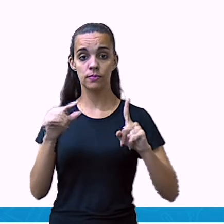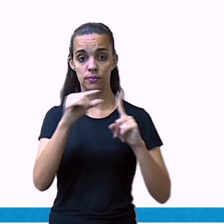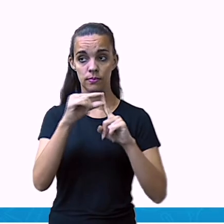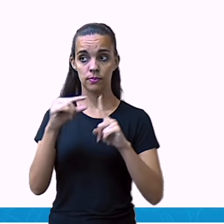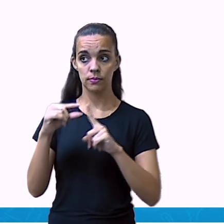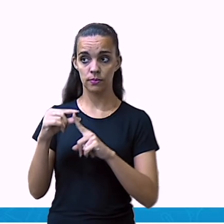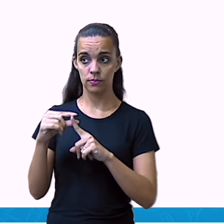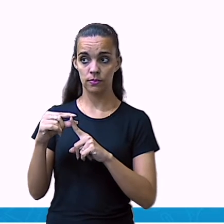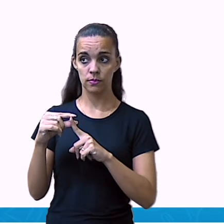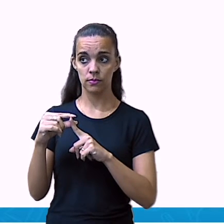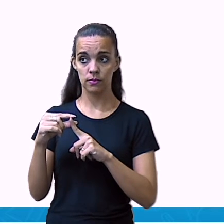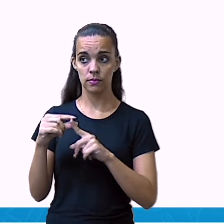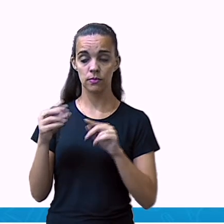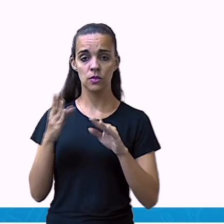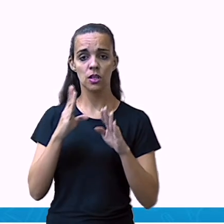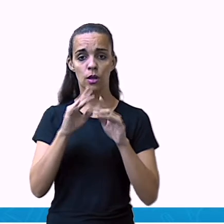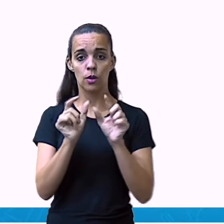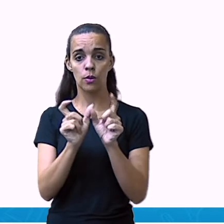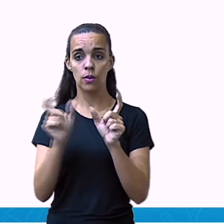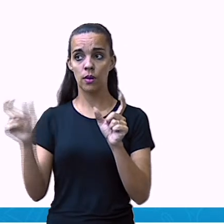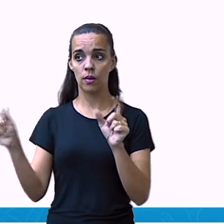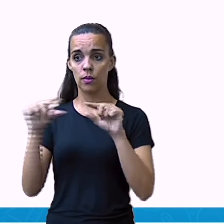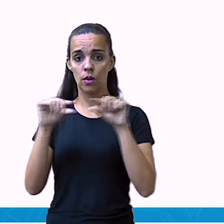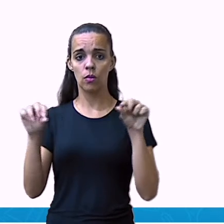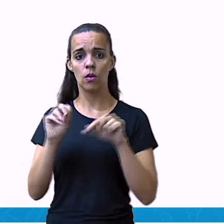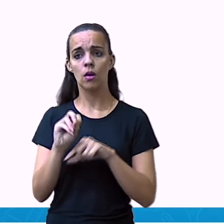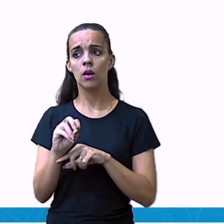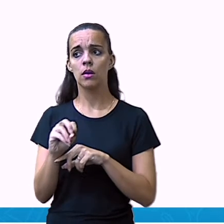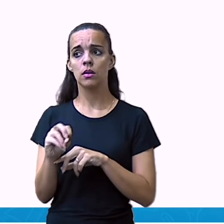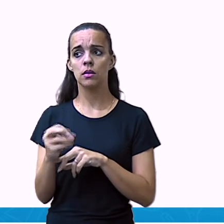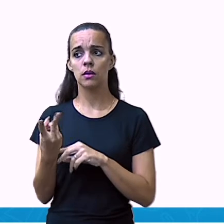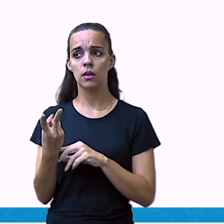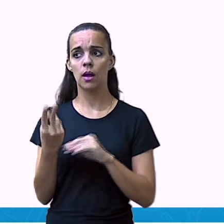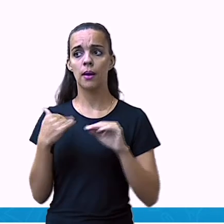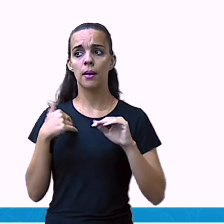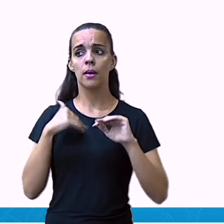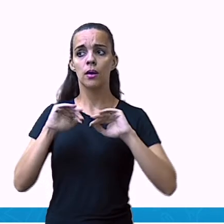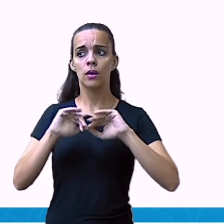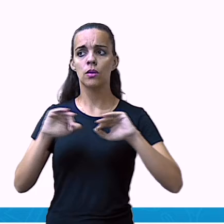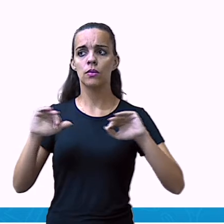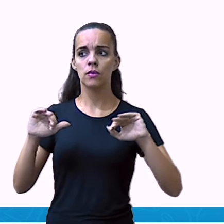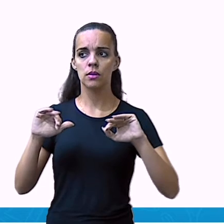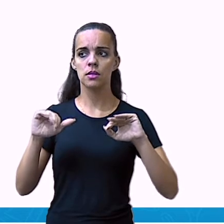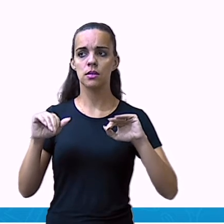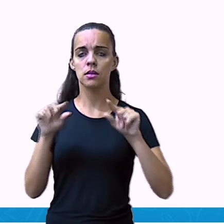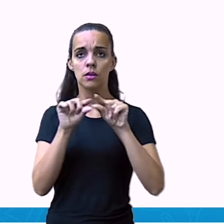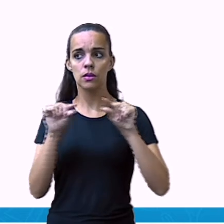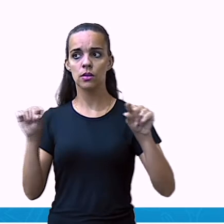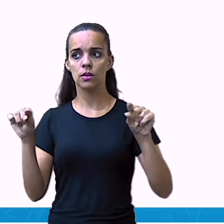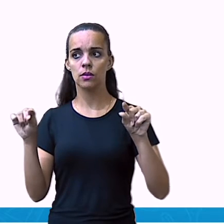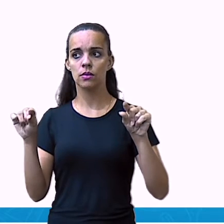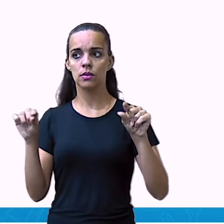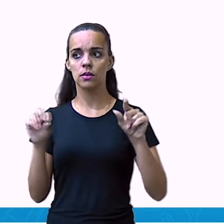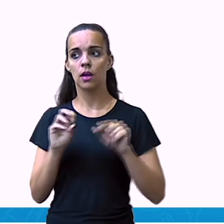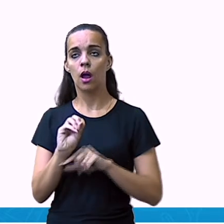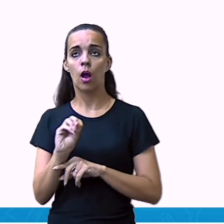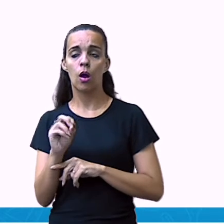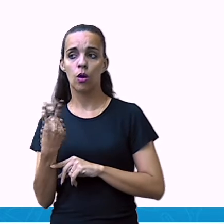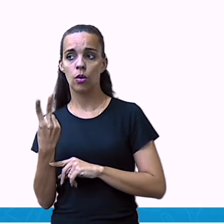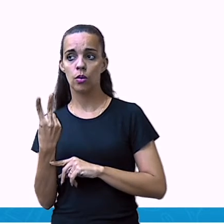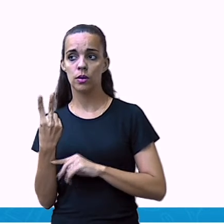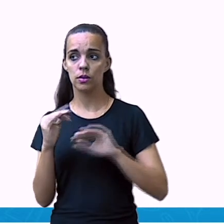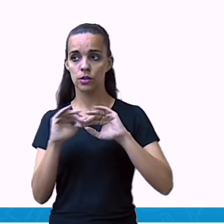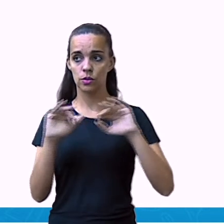palavras dentro da frase ou para separar frases ou